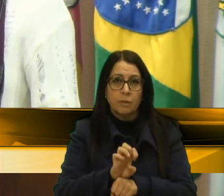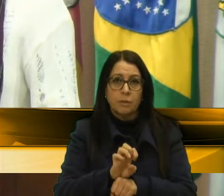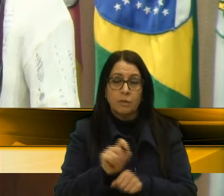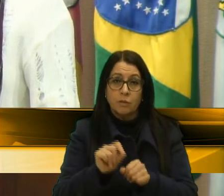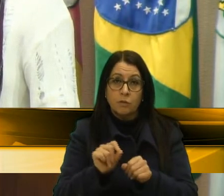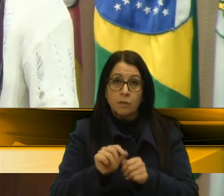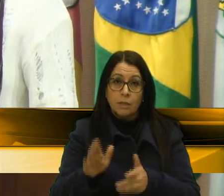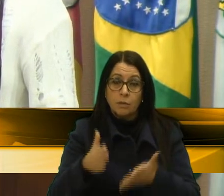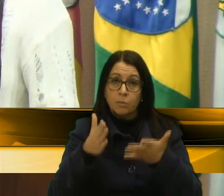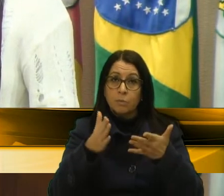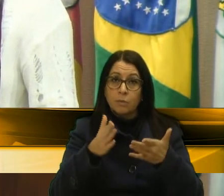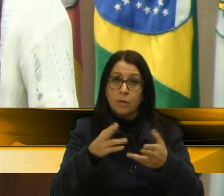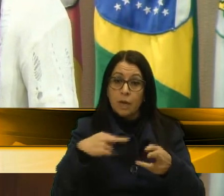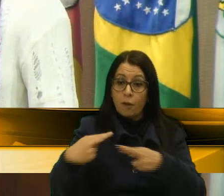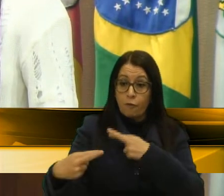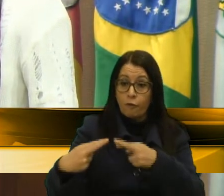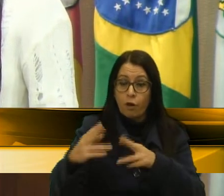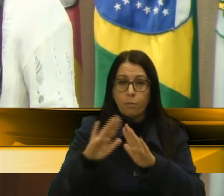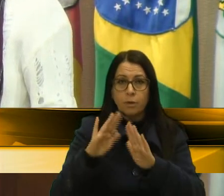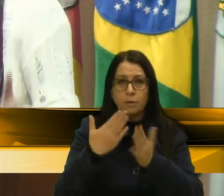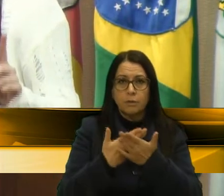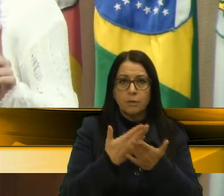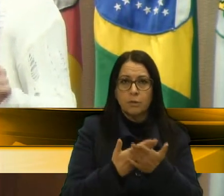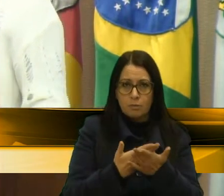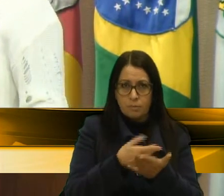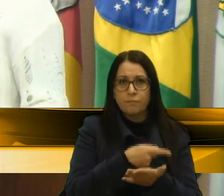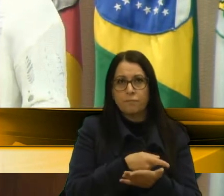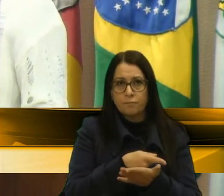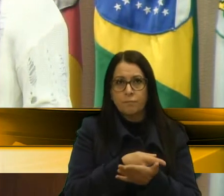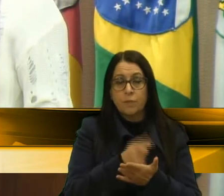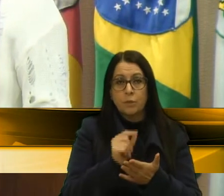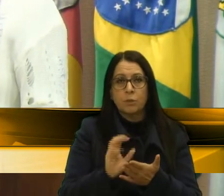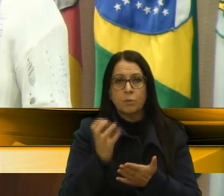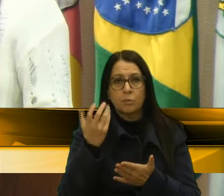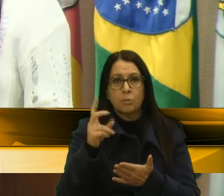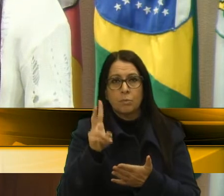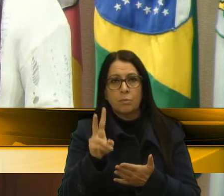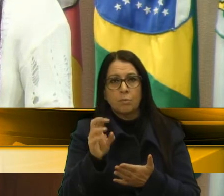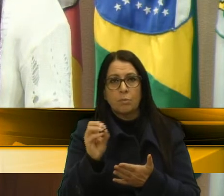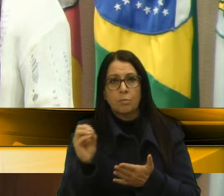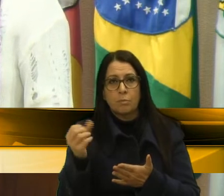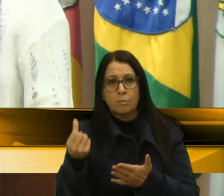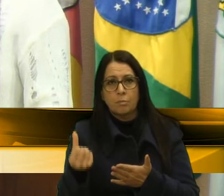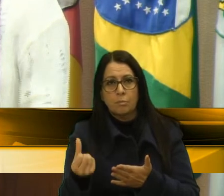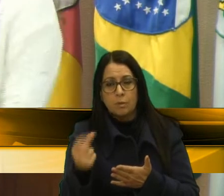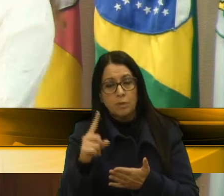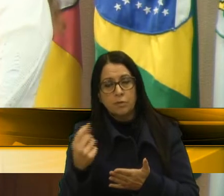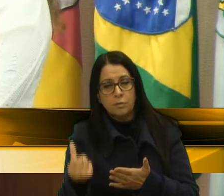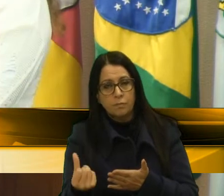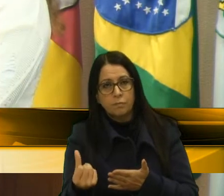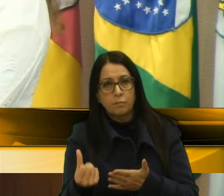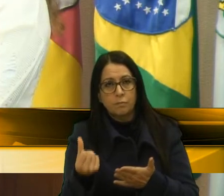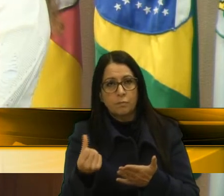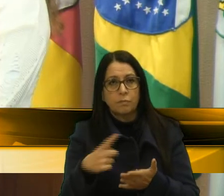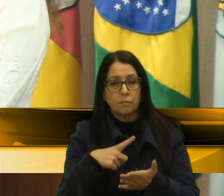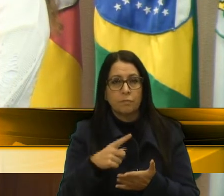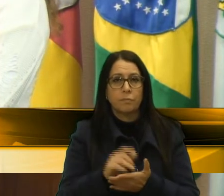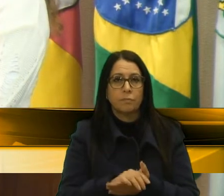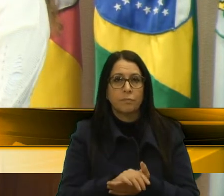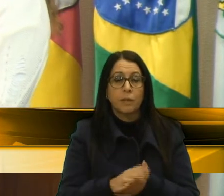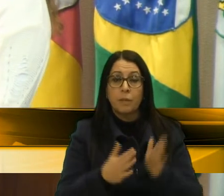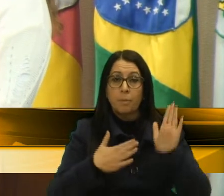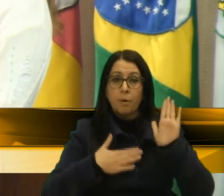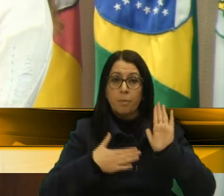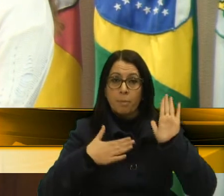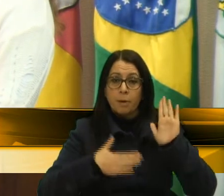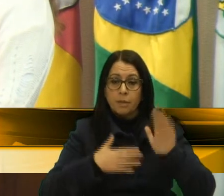promover a reforma das estruturas. Isso aconteceu em 2016, que houve essas promessas